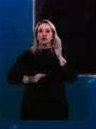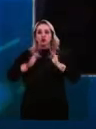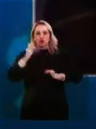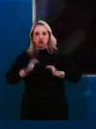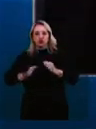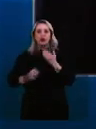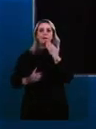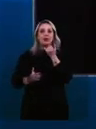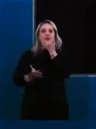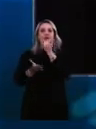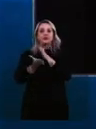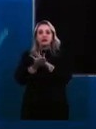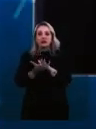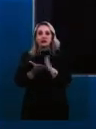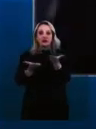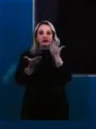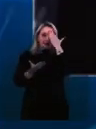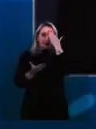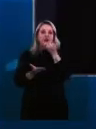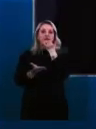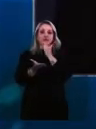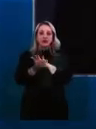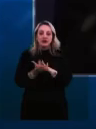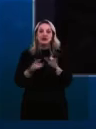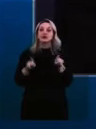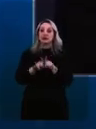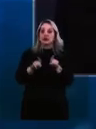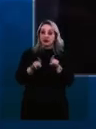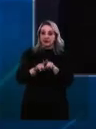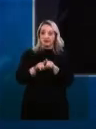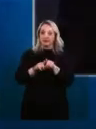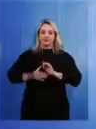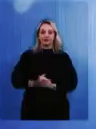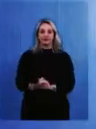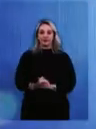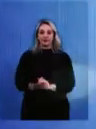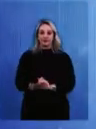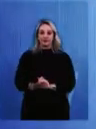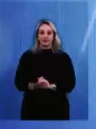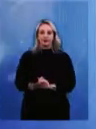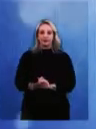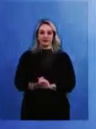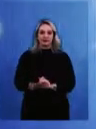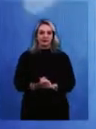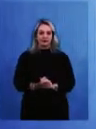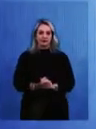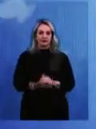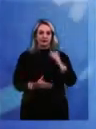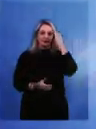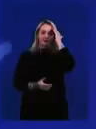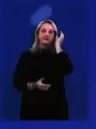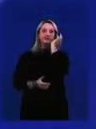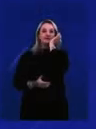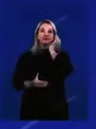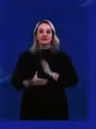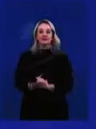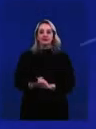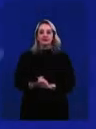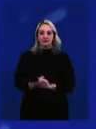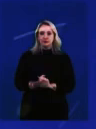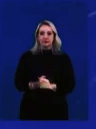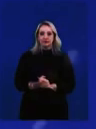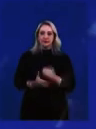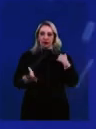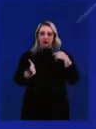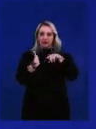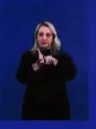você, eu te peço perdão, quero saber se você me perdoa. Inclusive, acabou o tempo aí. Candidata, 45 segundos. Eu